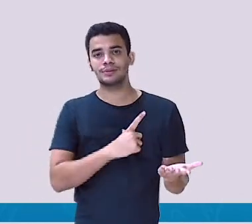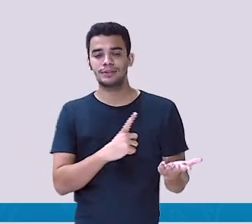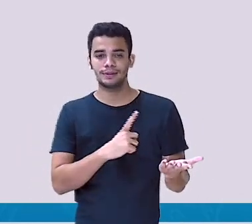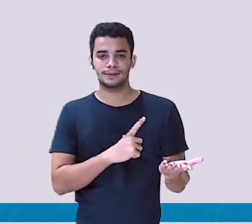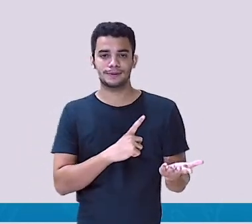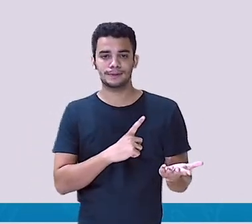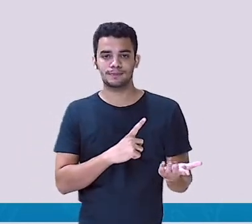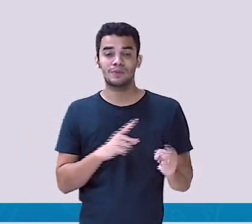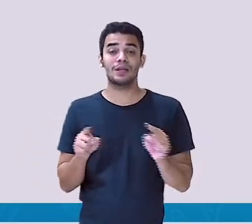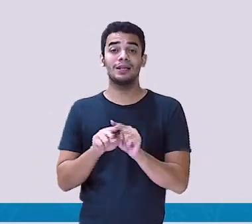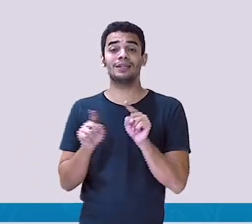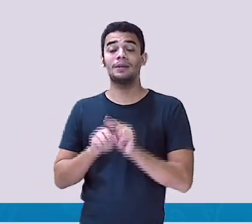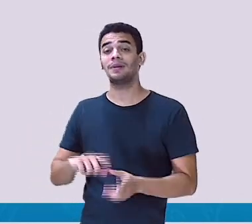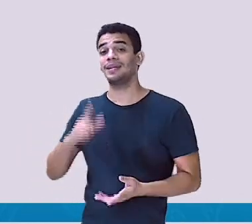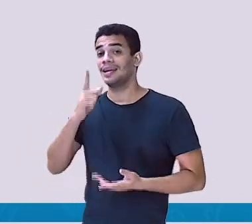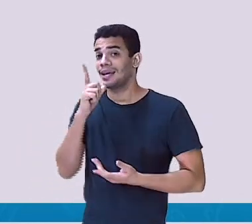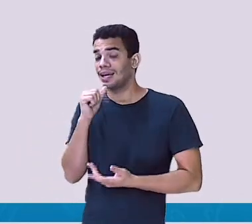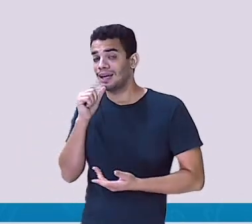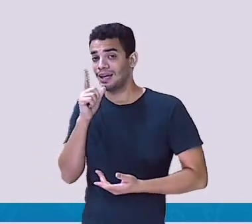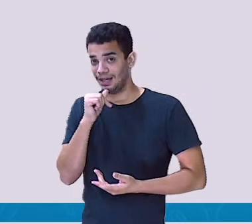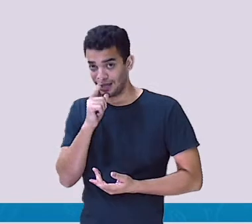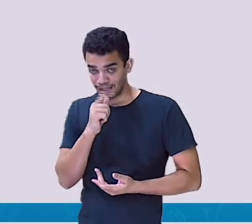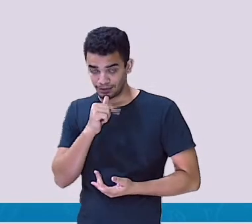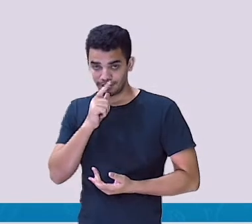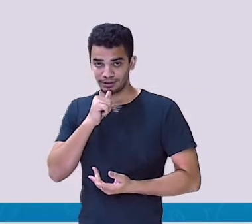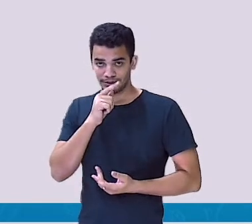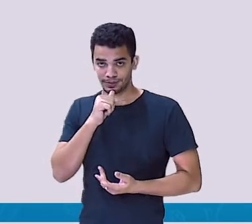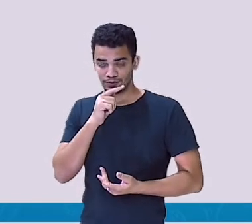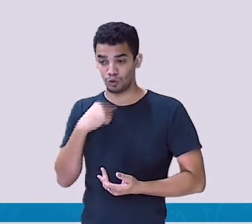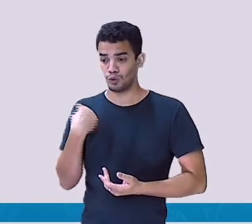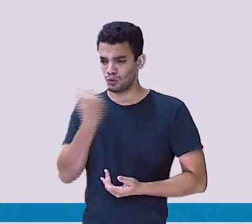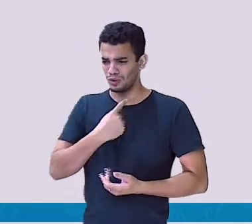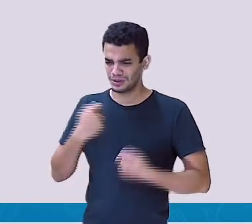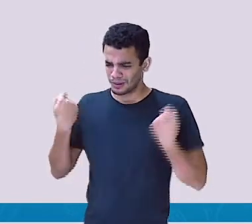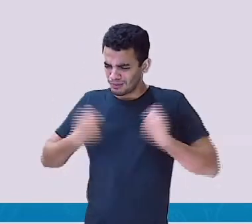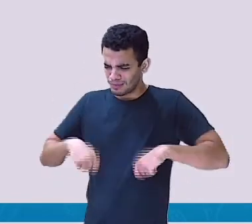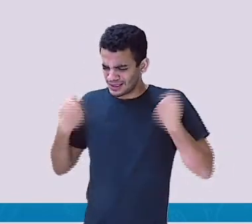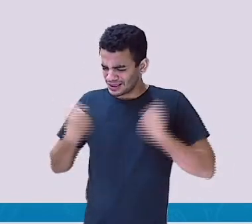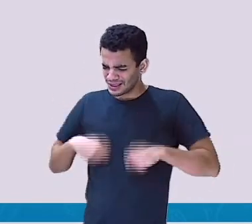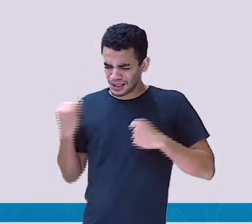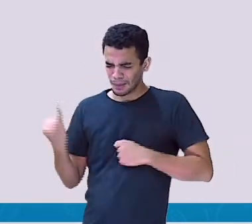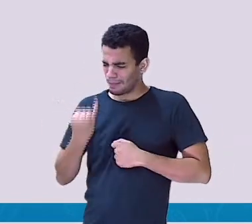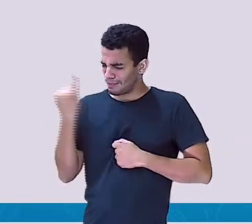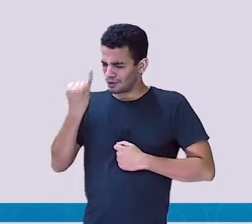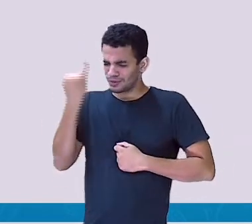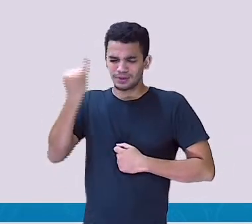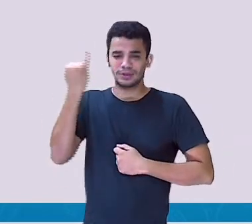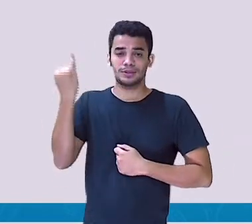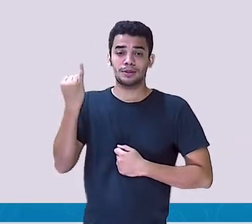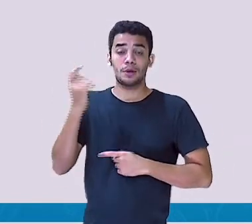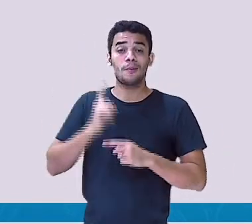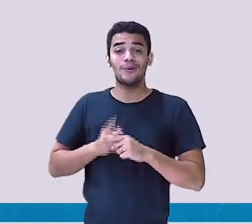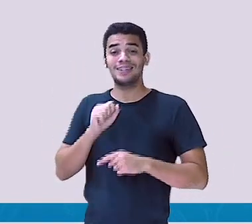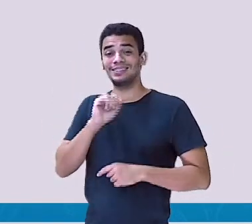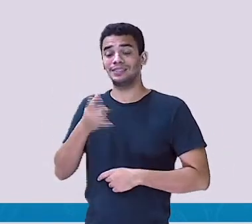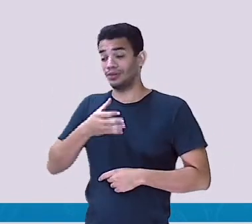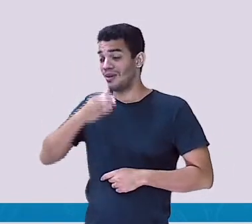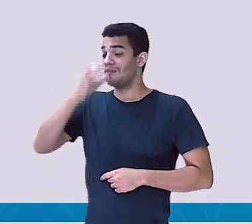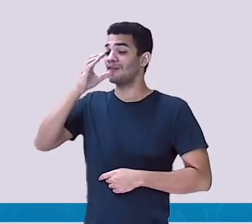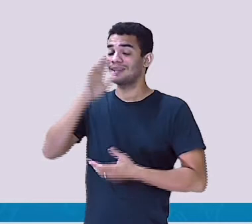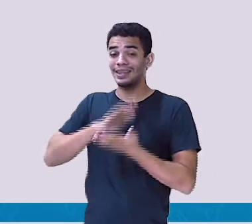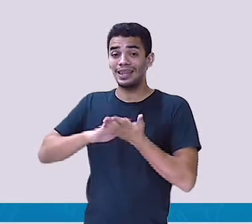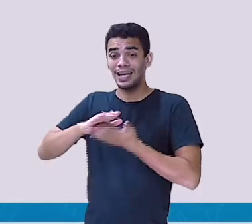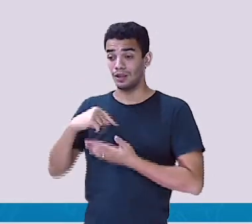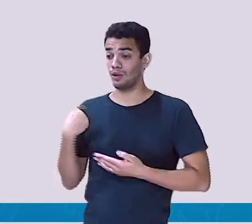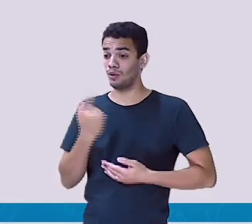um recurso natural essencial para a existência humana. Sem ela, o nosso organismo não é capaz de sobreviver.